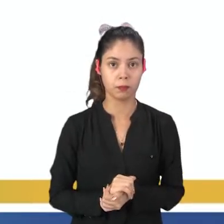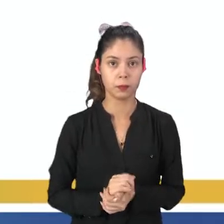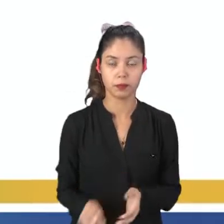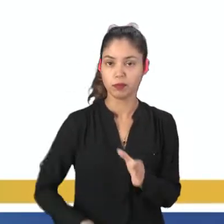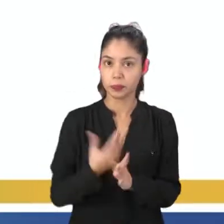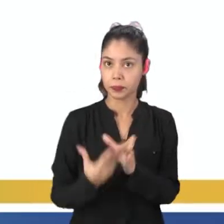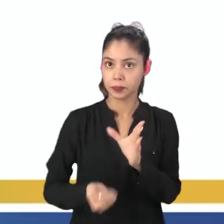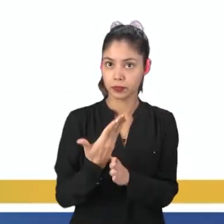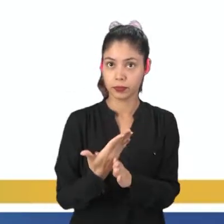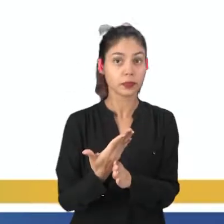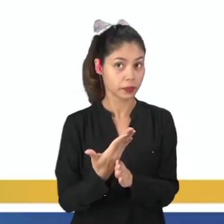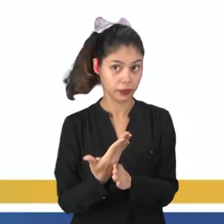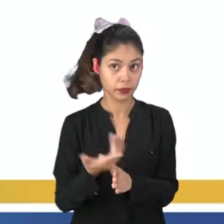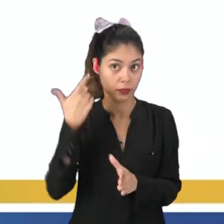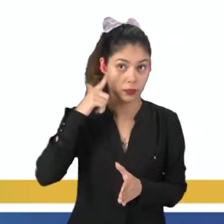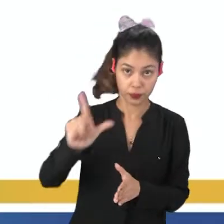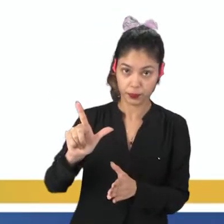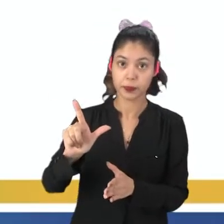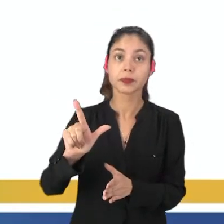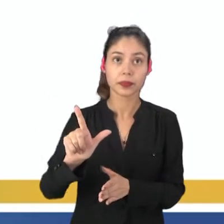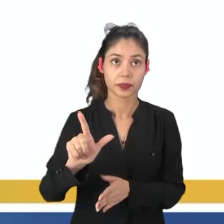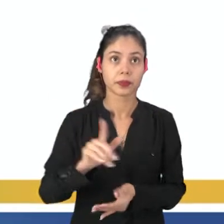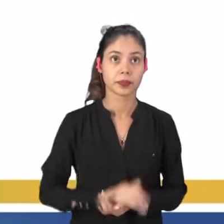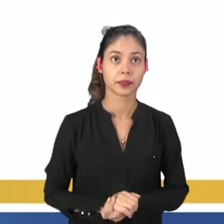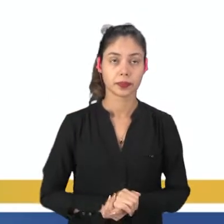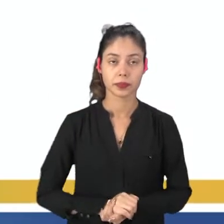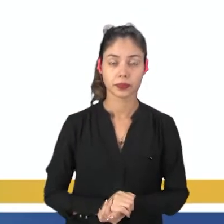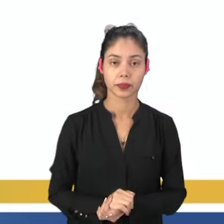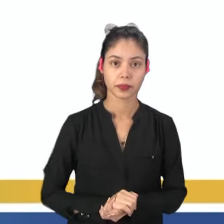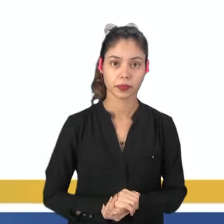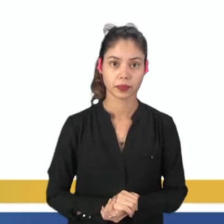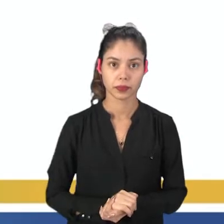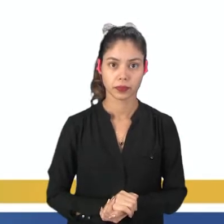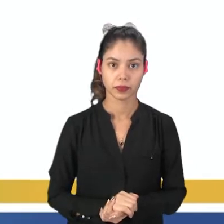são produzidos para alcançar seu objetivo?